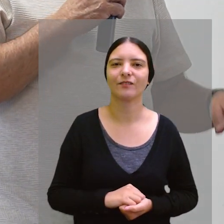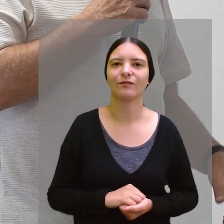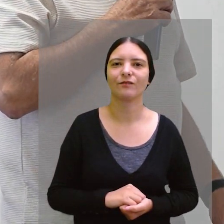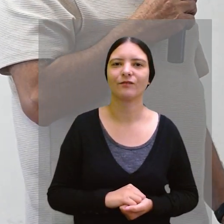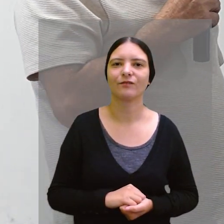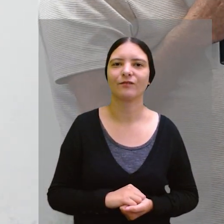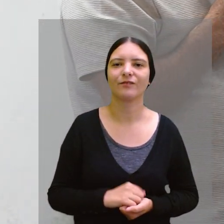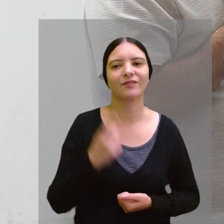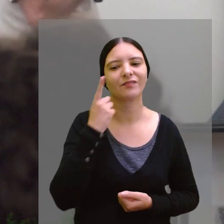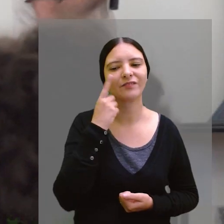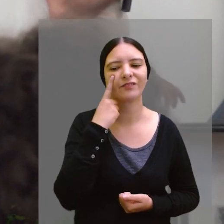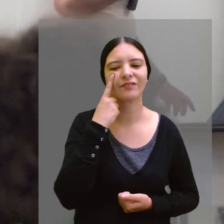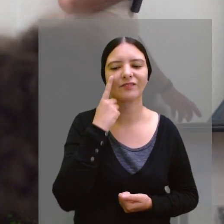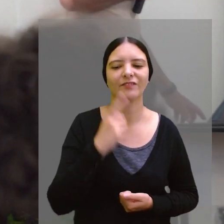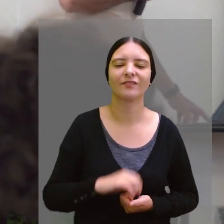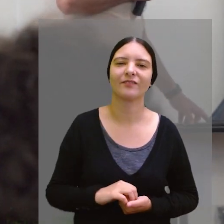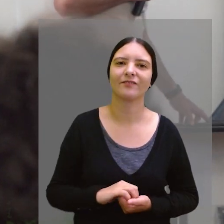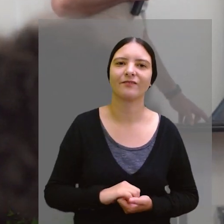Para vocês verem.